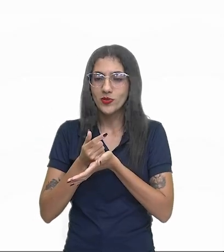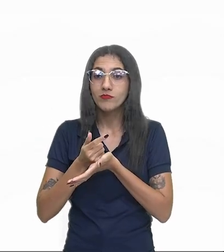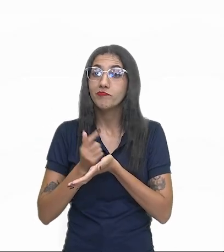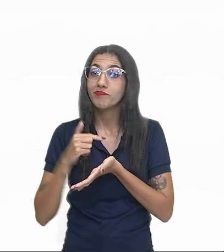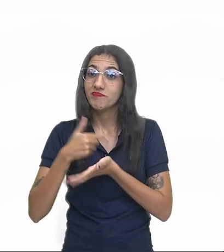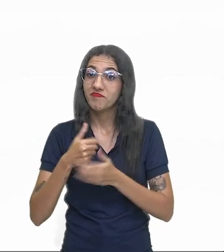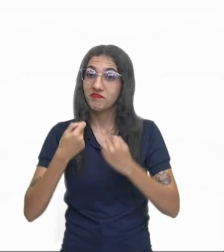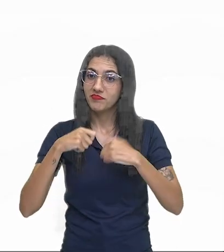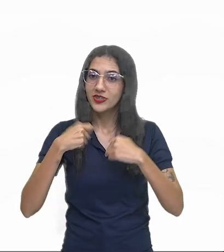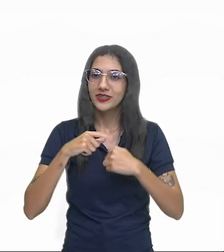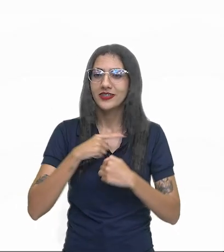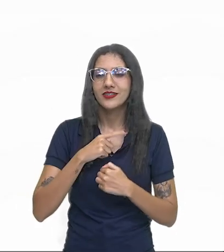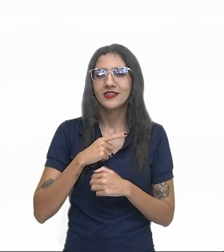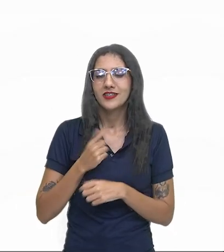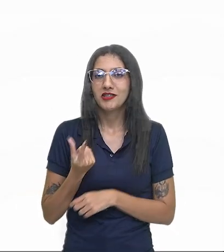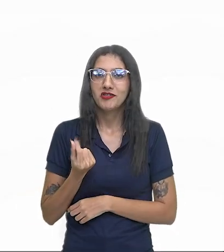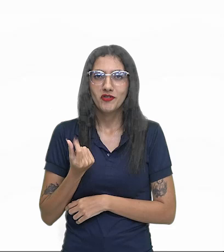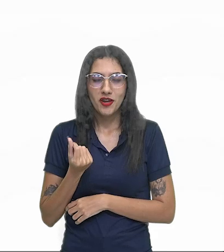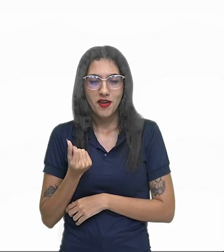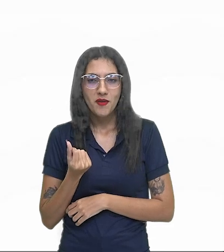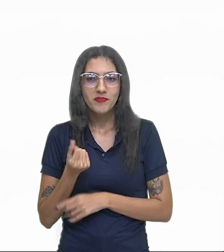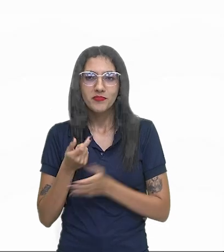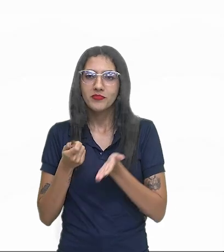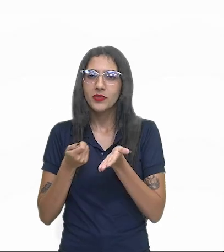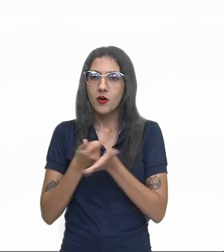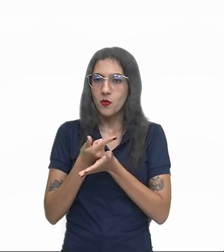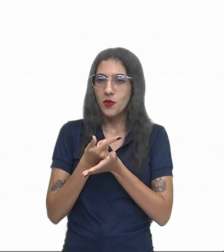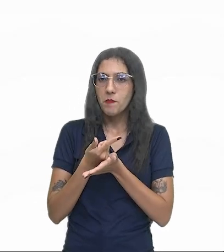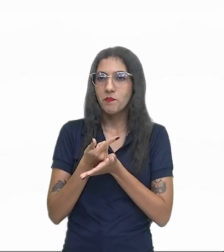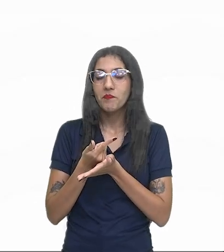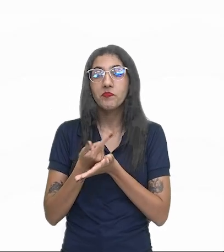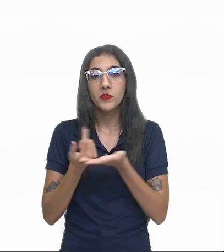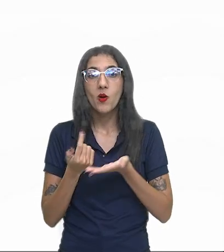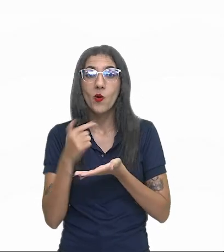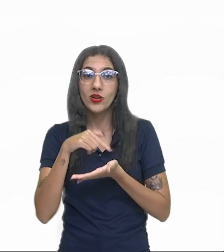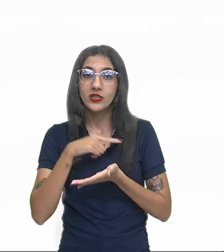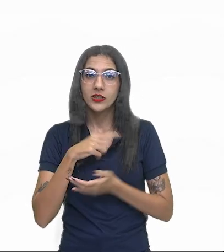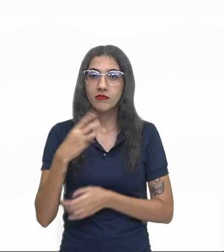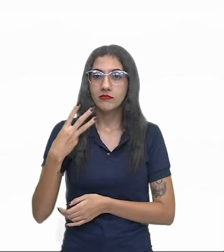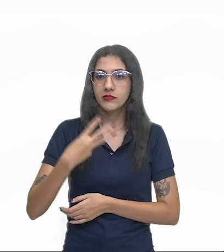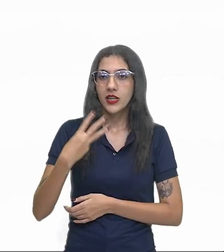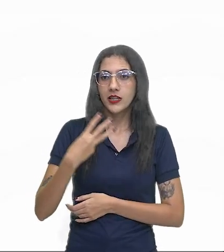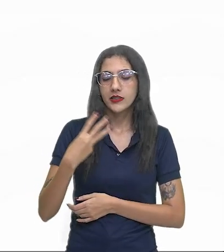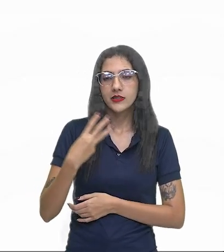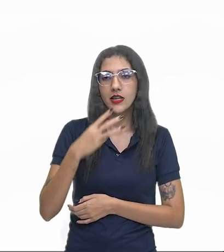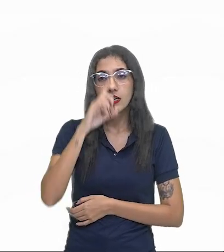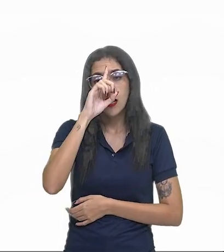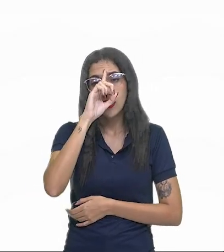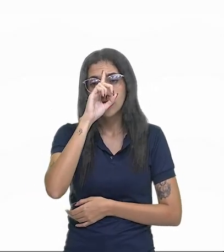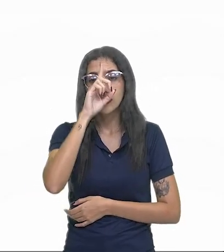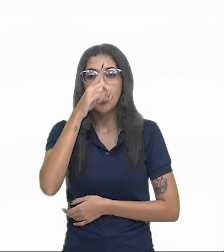ter o recurso financeiro. E esta é a terceira dimensão